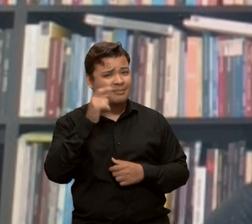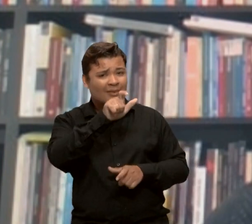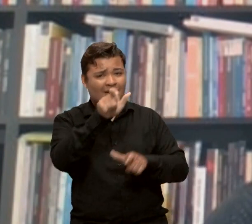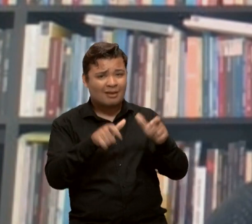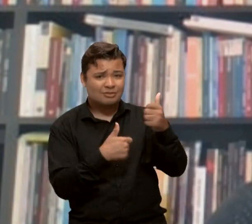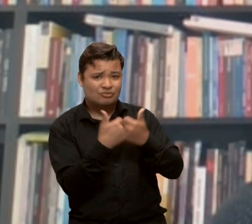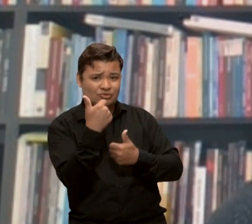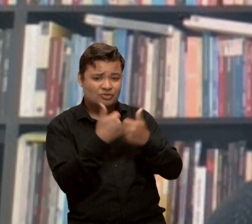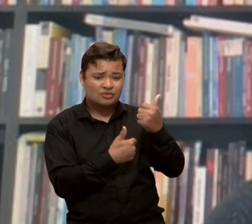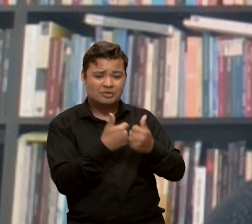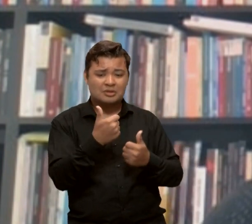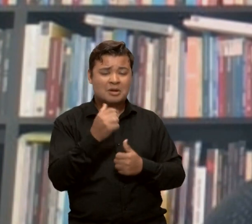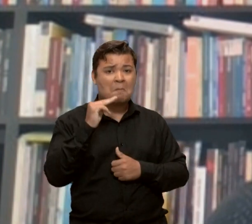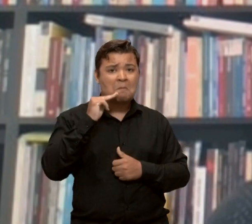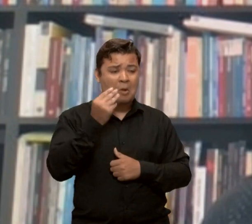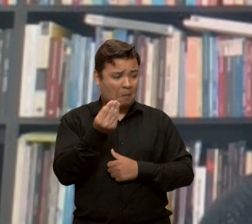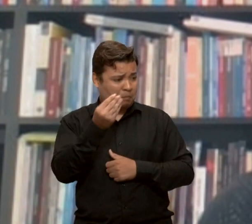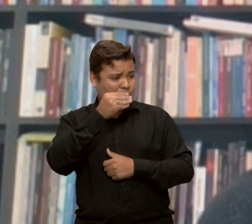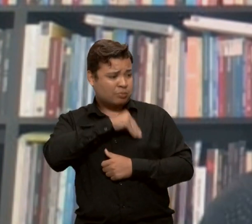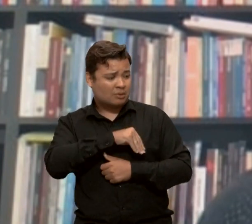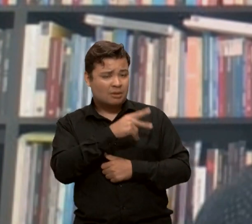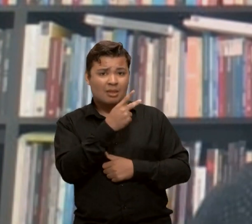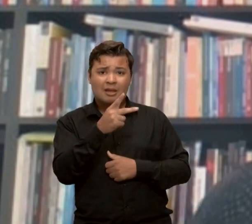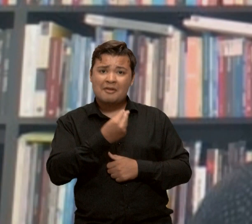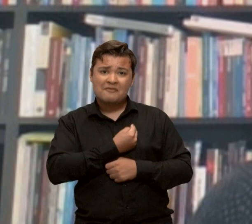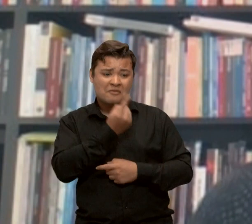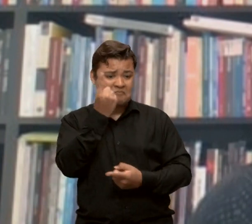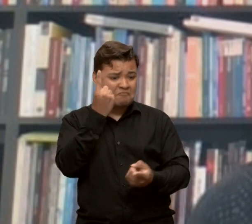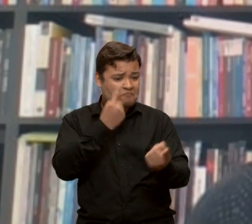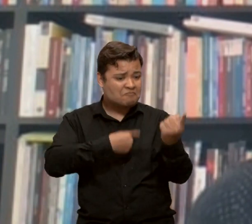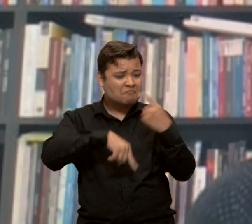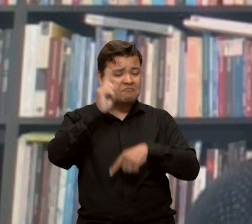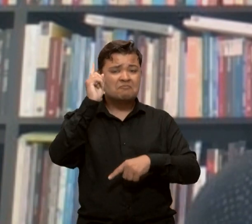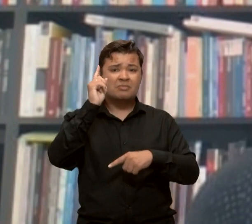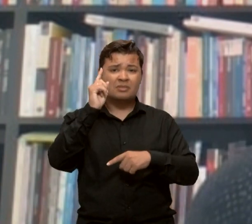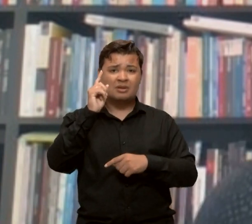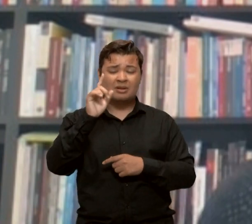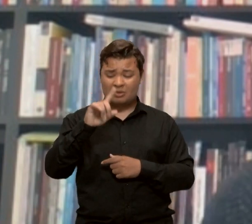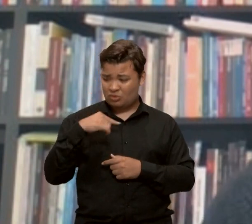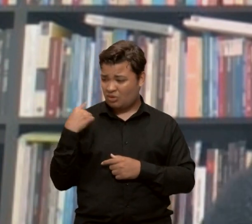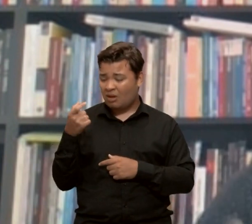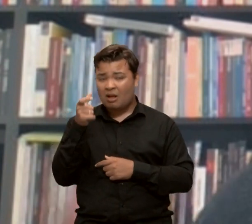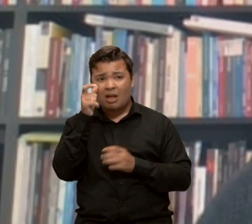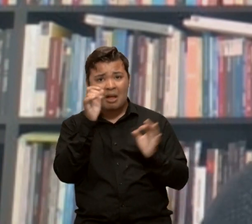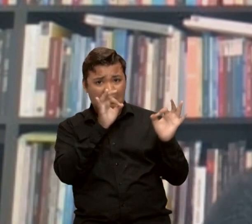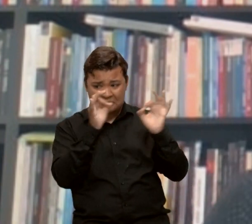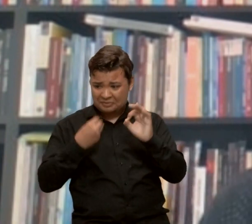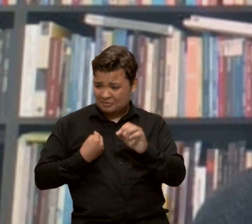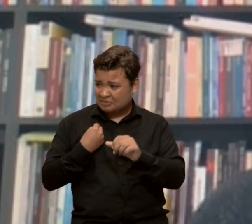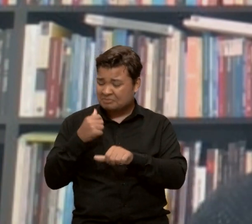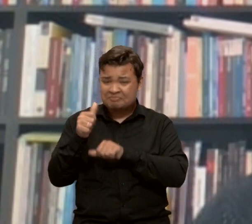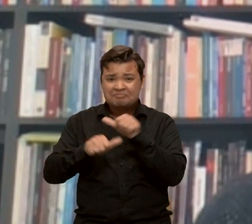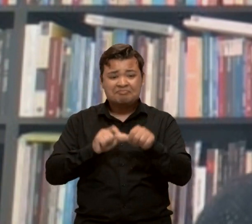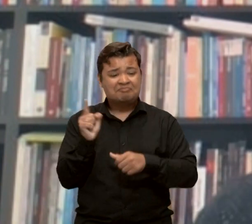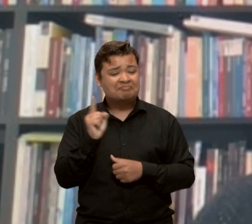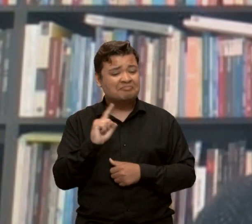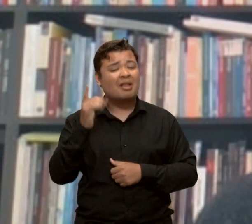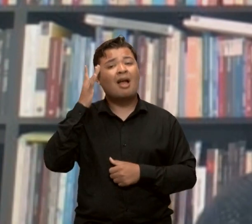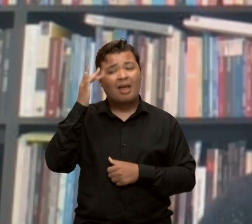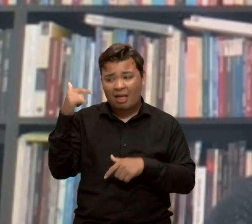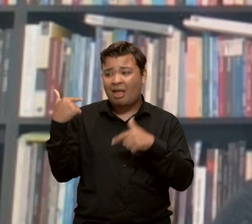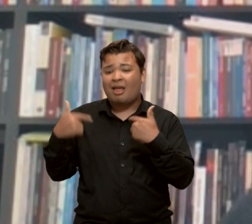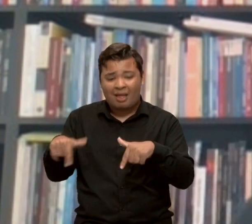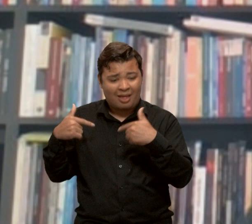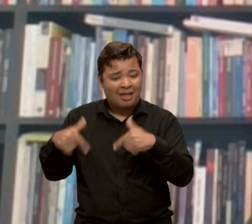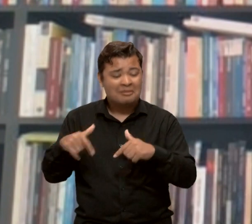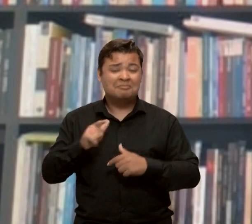ele ganha o campeonato, a vida dele muda. A nossa vida, enquanto espectador, acaba não mudando, né? No outro dia temos que trabalhar e etc. Mas